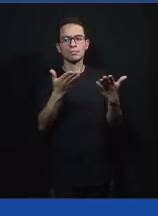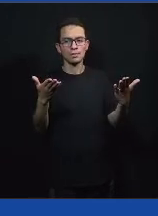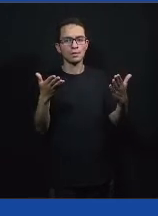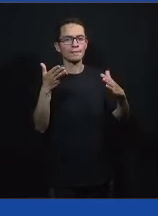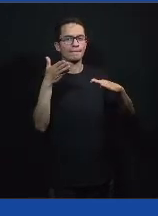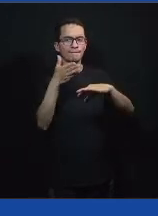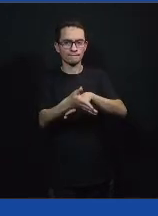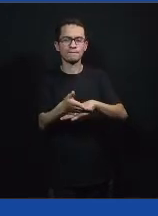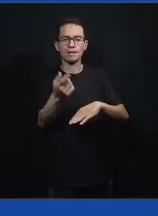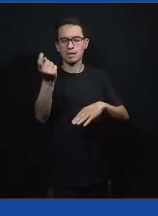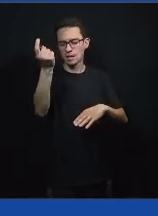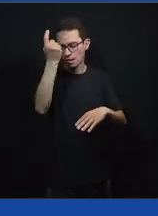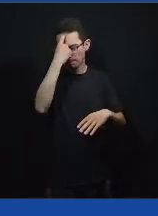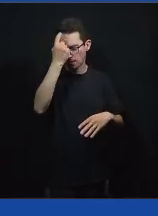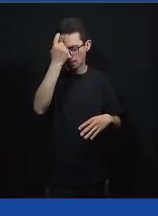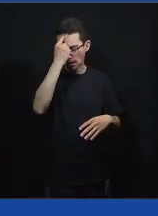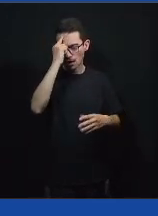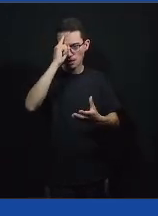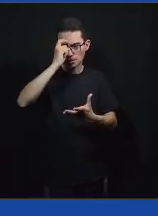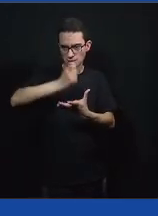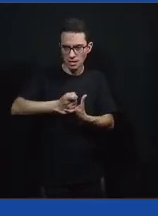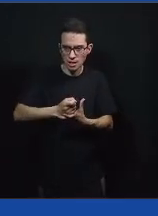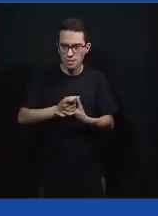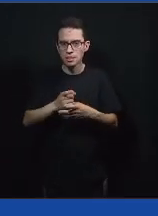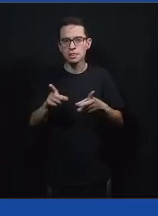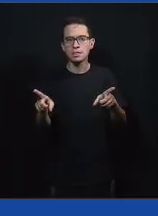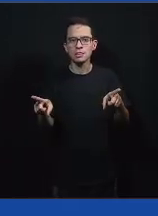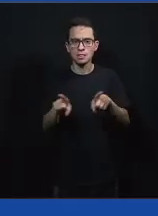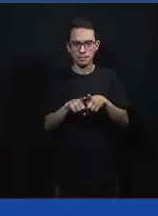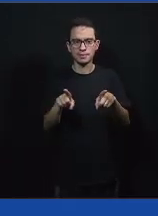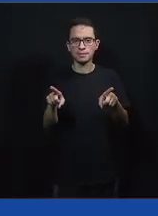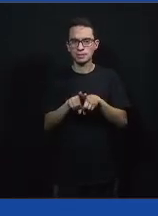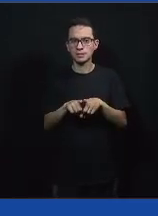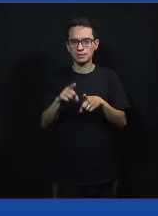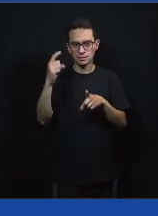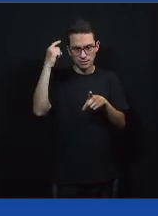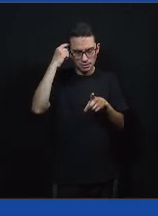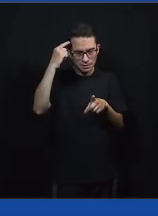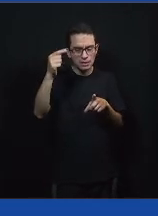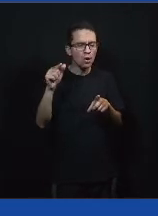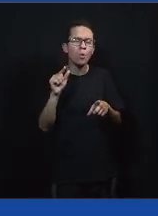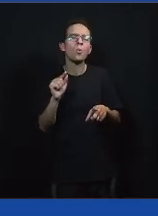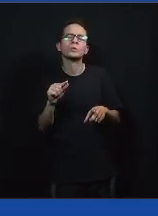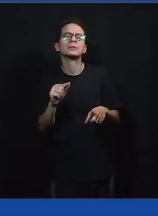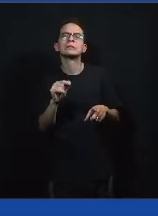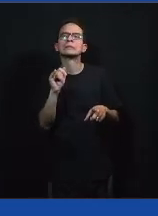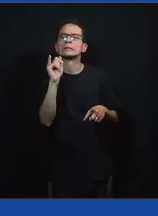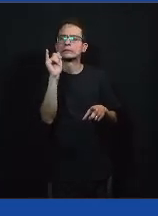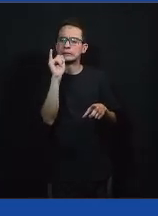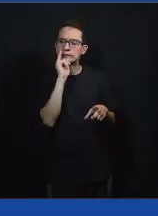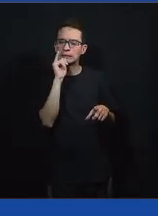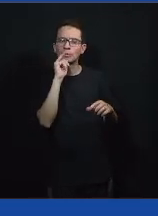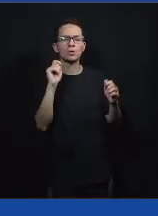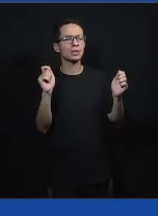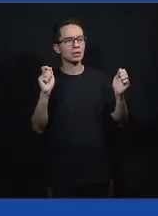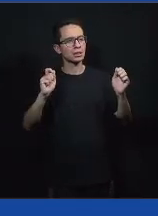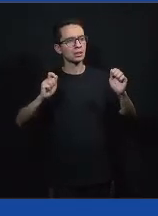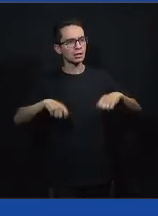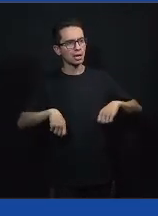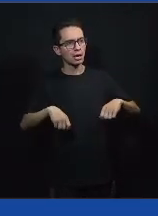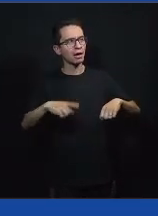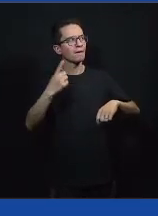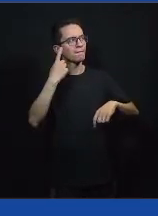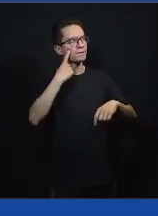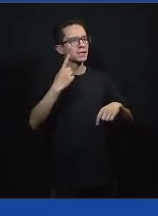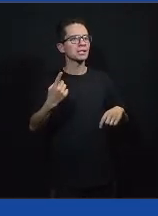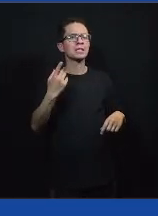atuar para poder pensar para poder decidir e a gente também conseguiu reconhecer e potencializar o que já era